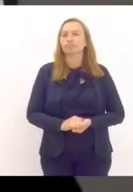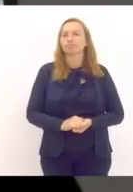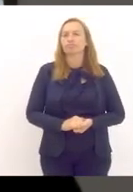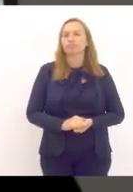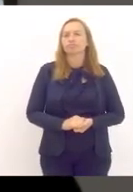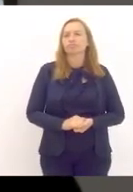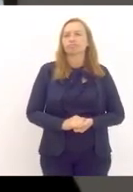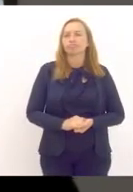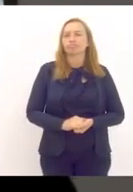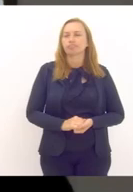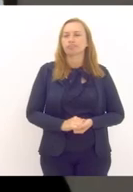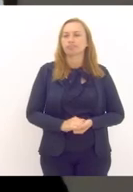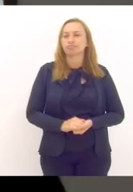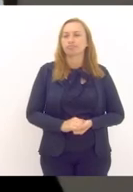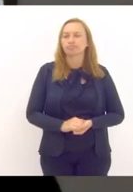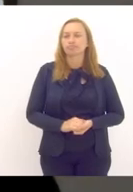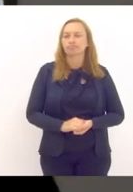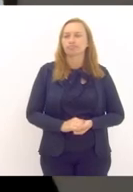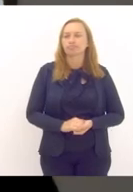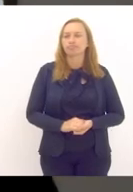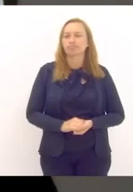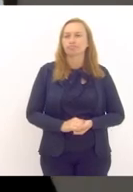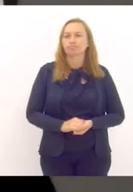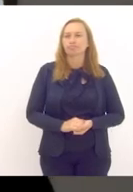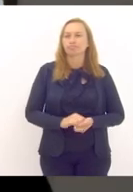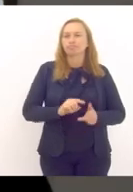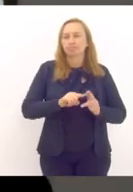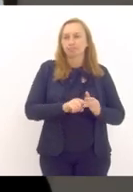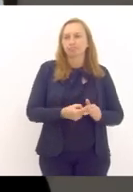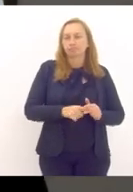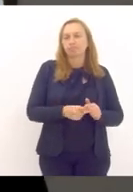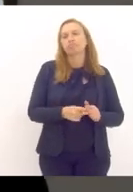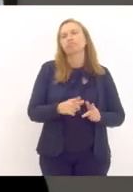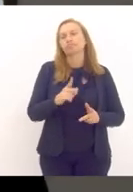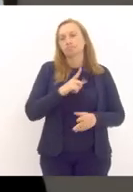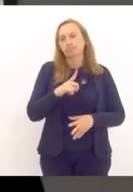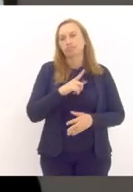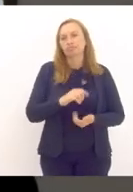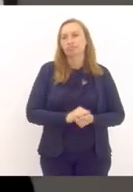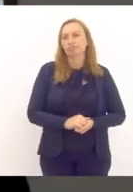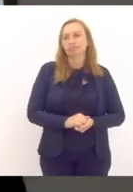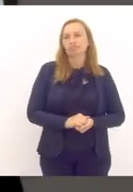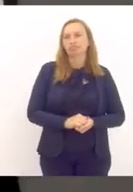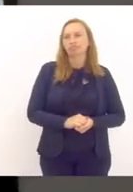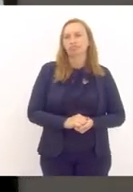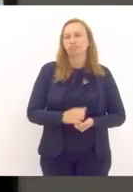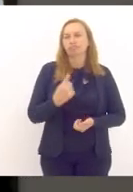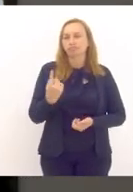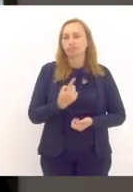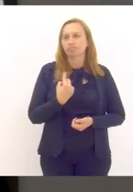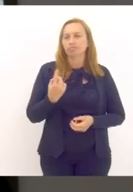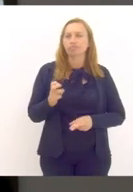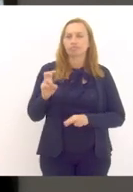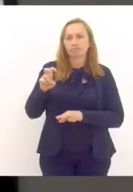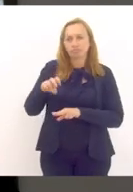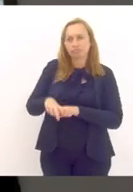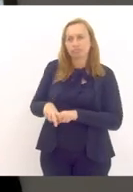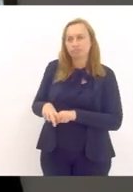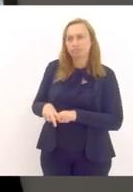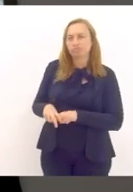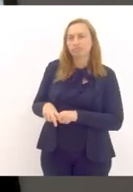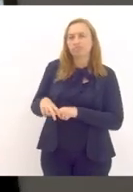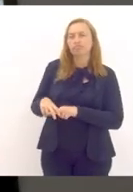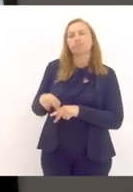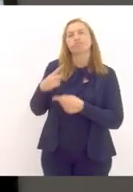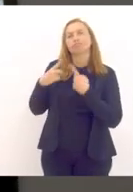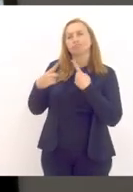Obviamente, dado as alterações recentes de 9.2 e 9.4, nós vamos ter que sentar com a União para